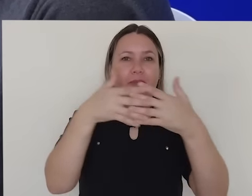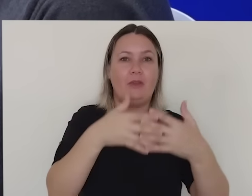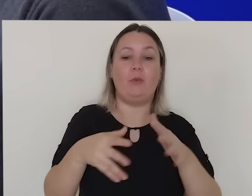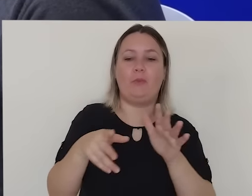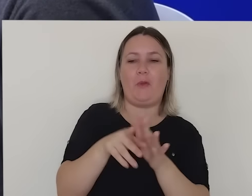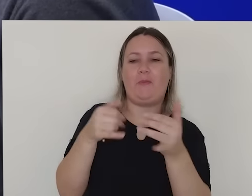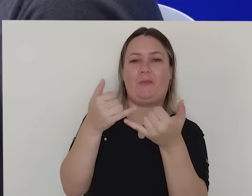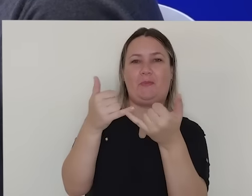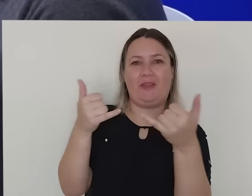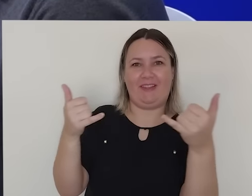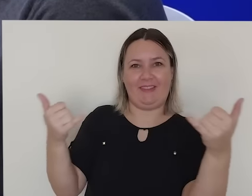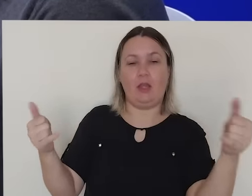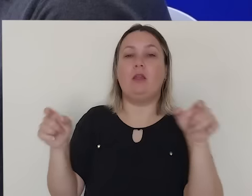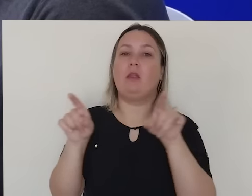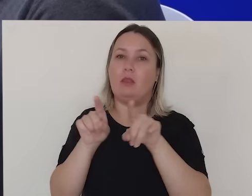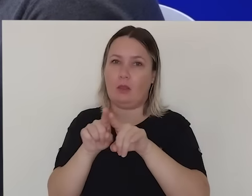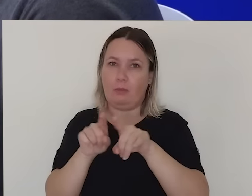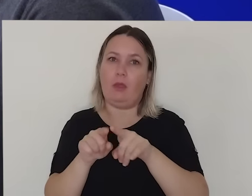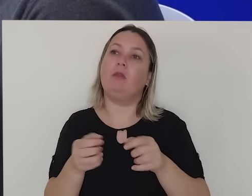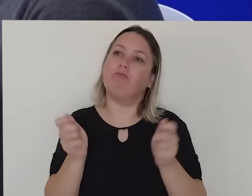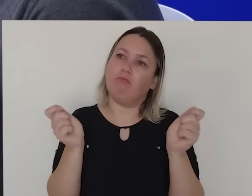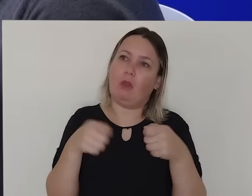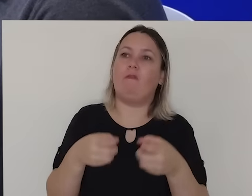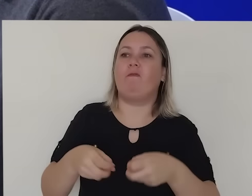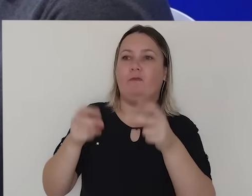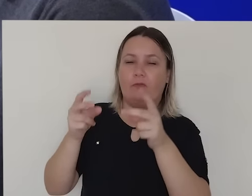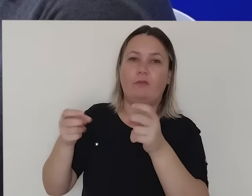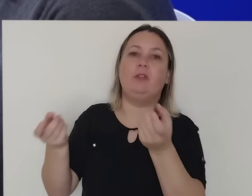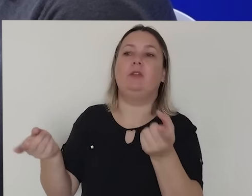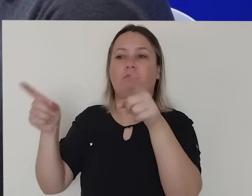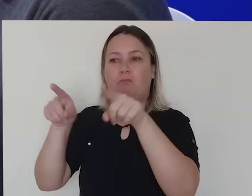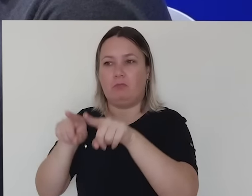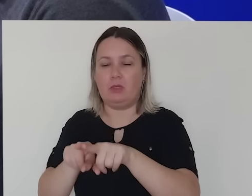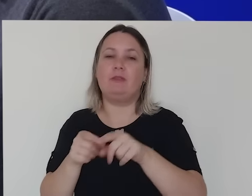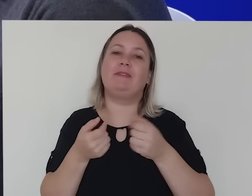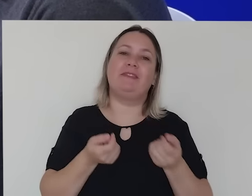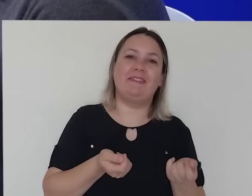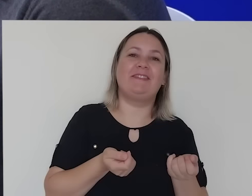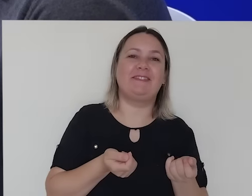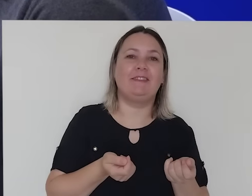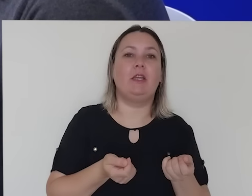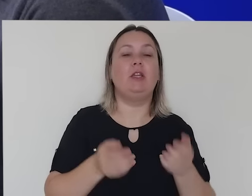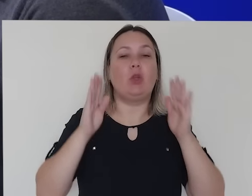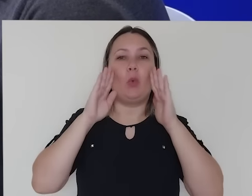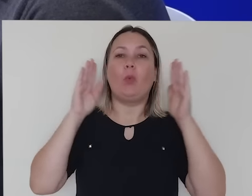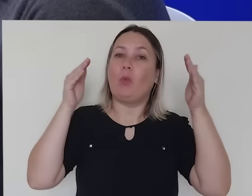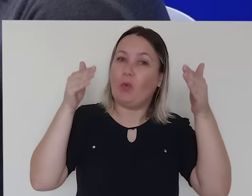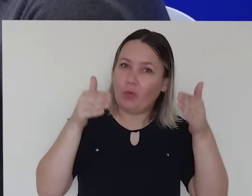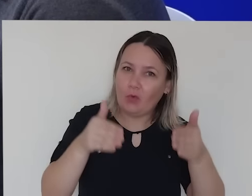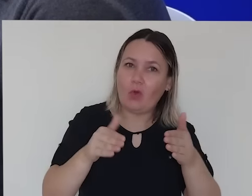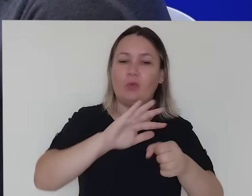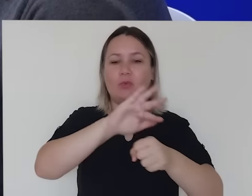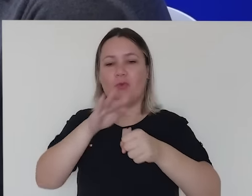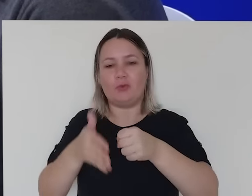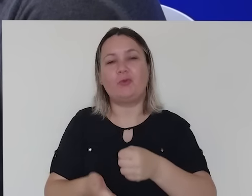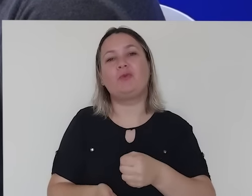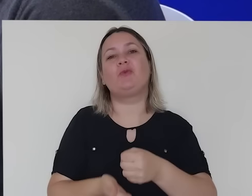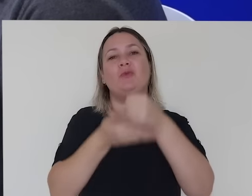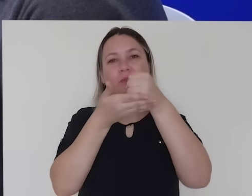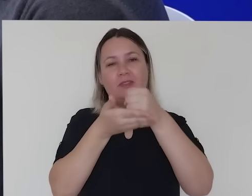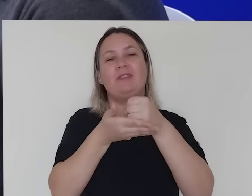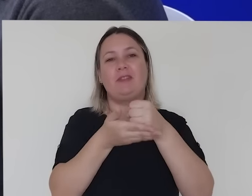são vendidos para parceiros ainda no b2b também então Eh o foco de sustentabilidade nasce